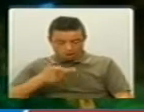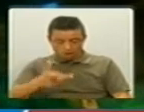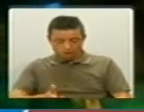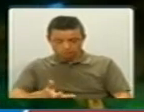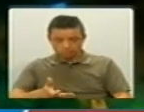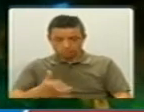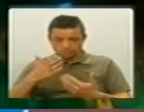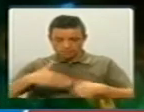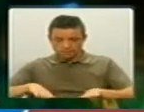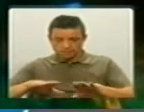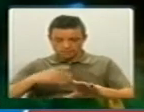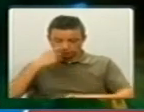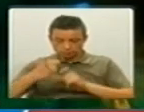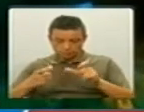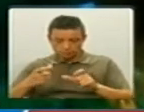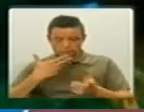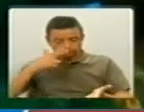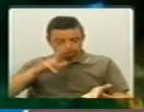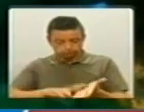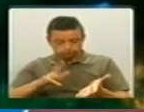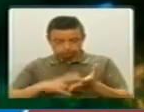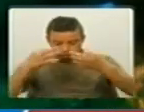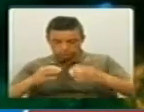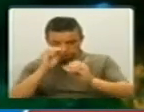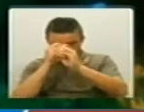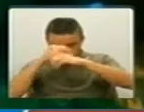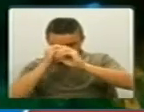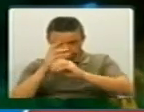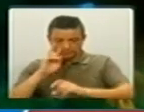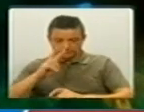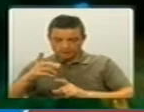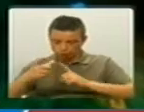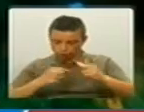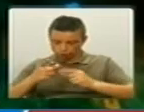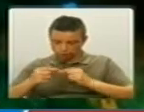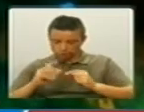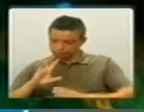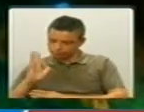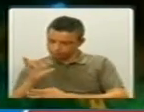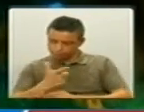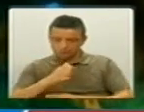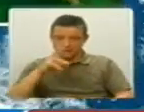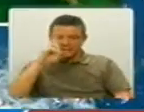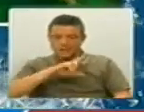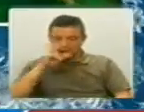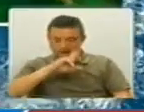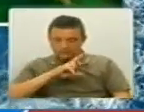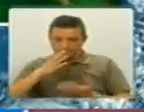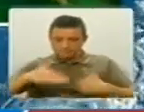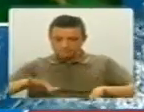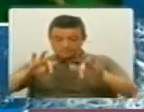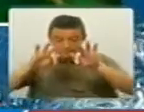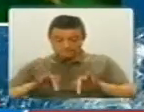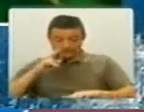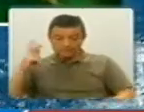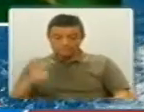os cientistas conseguiram provar observacionalmente que sim, a estrela está em volta de gás, mas na fase final da sua